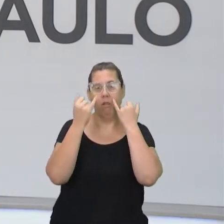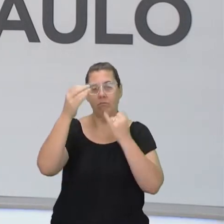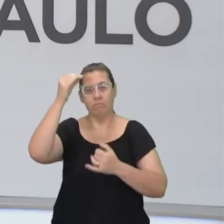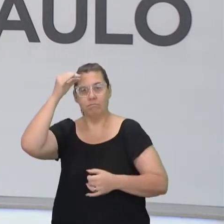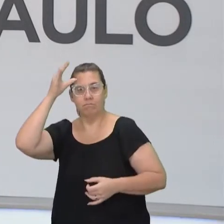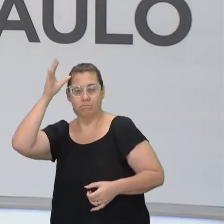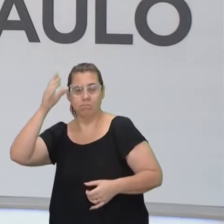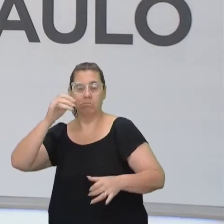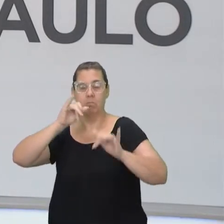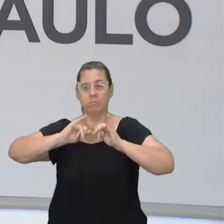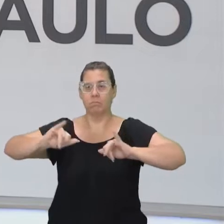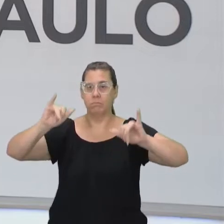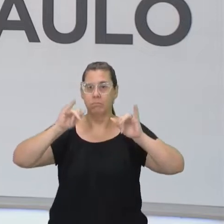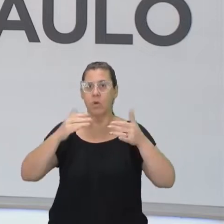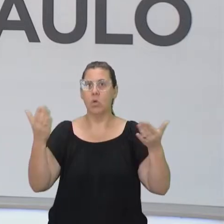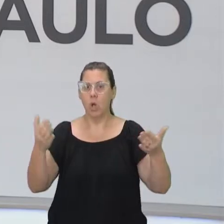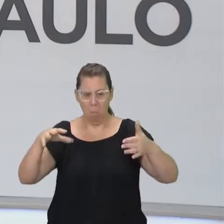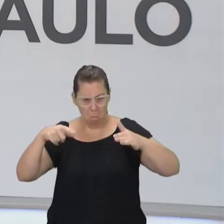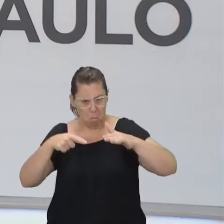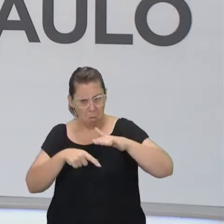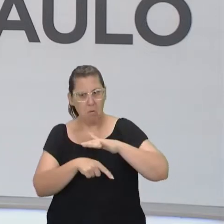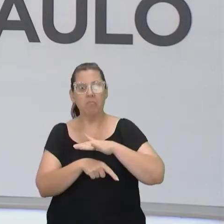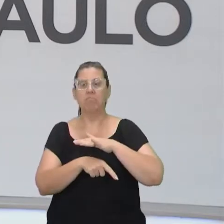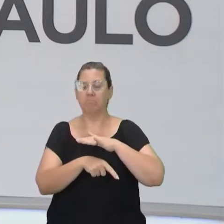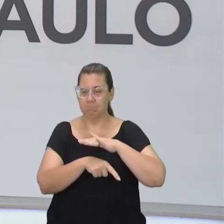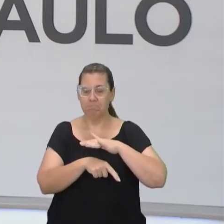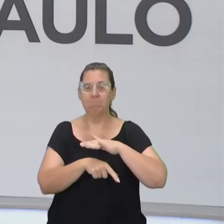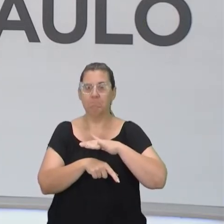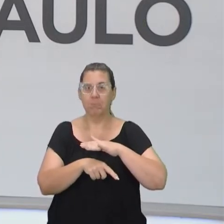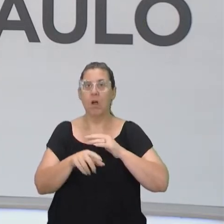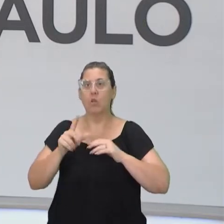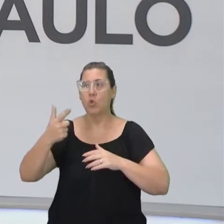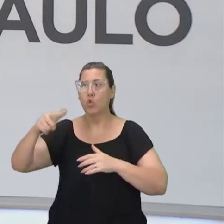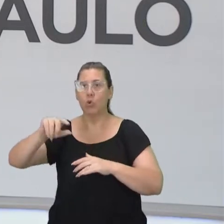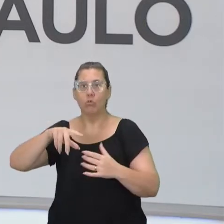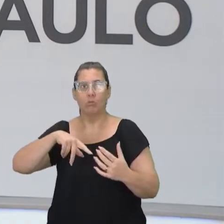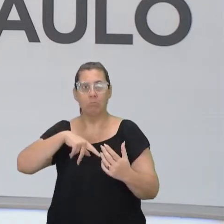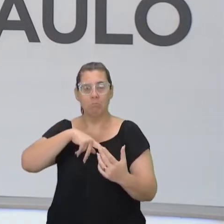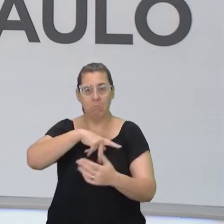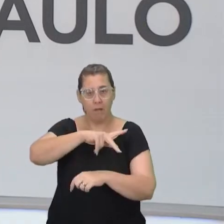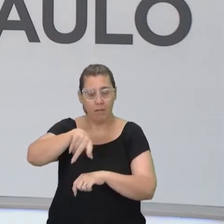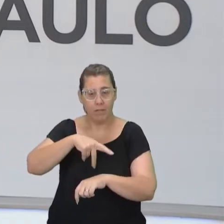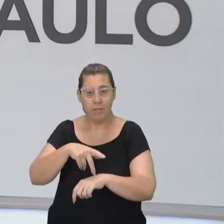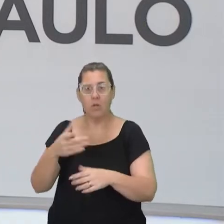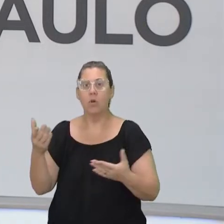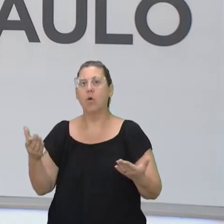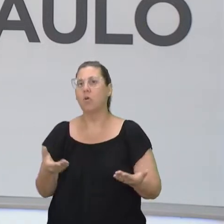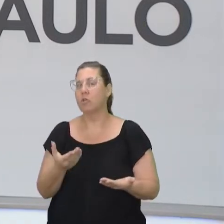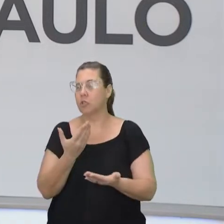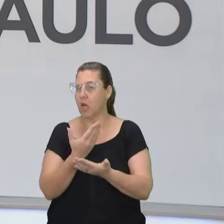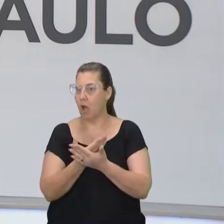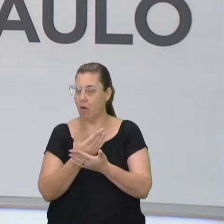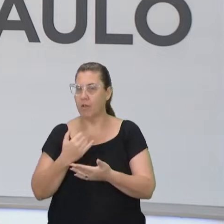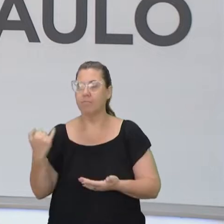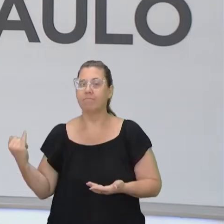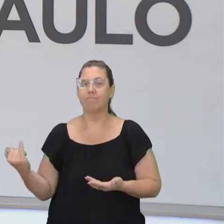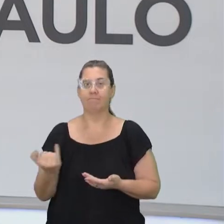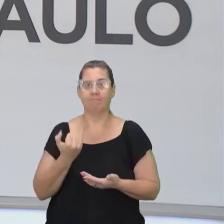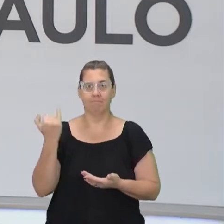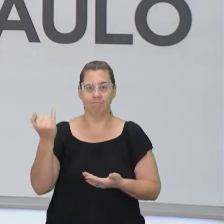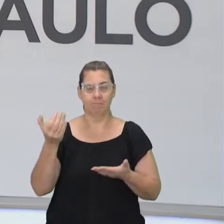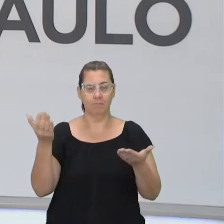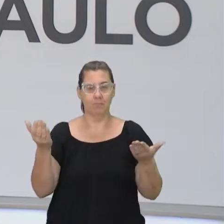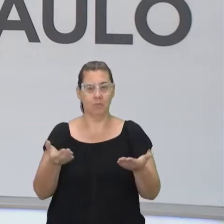vamos nos aprofundar mesmo e a notícia internacional. Aliás, hoje é uma das aulas mais importantes do